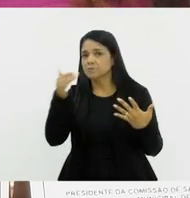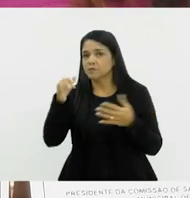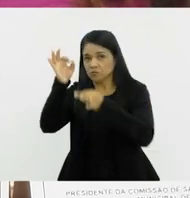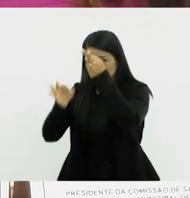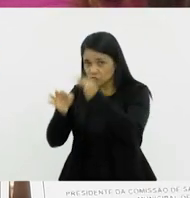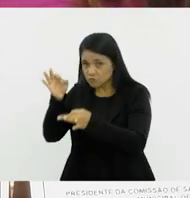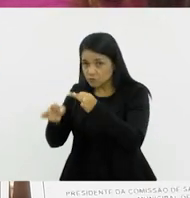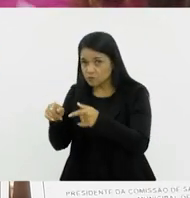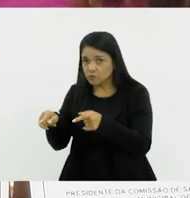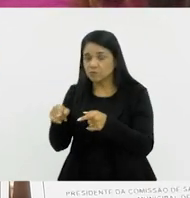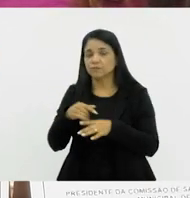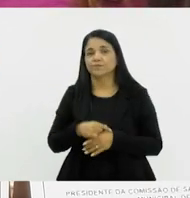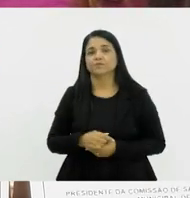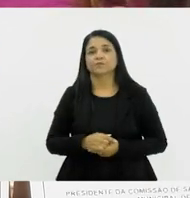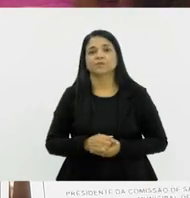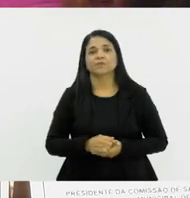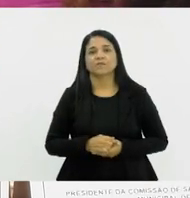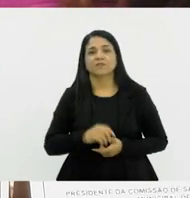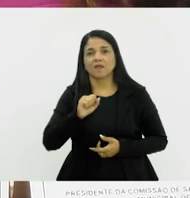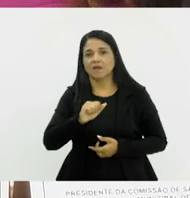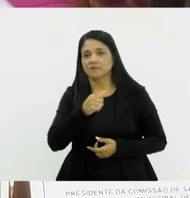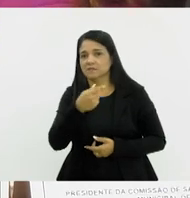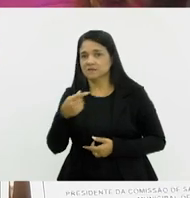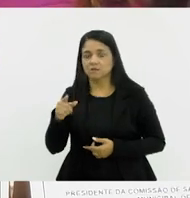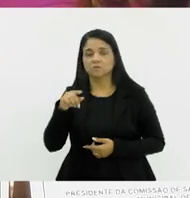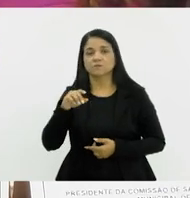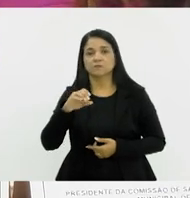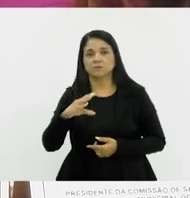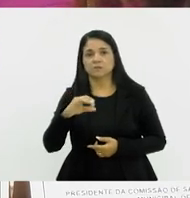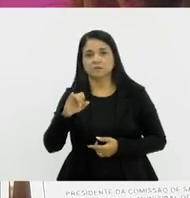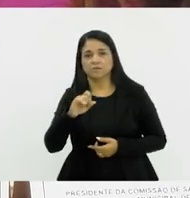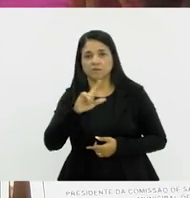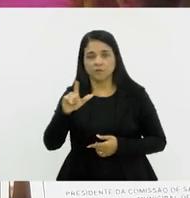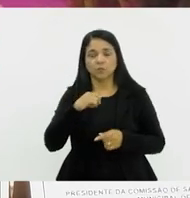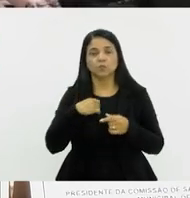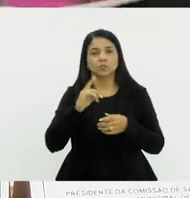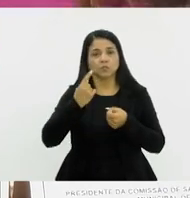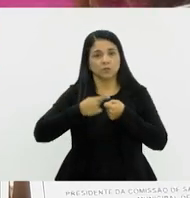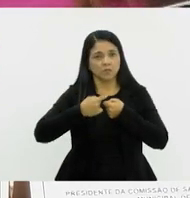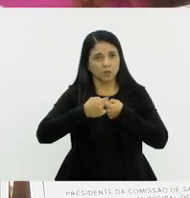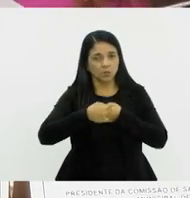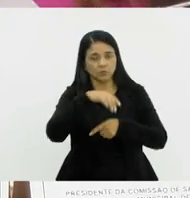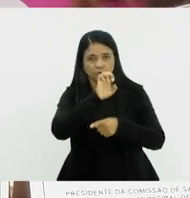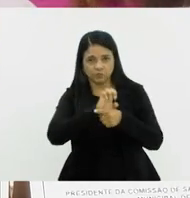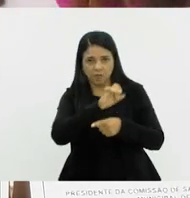do juiz, né, da ação civil. Para os municípios do interior do Estado,